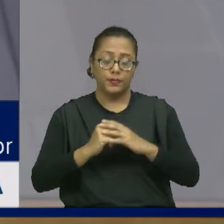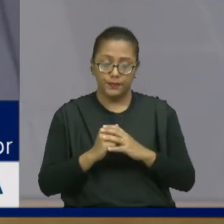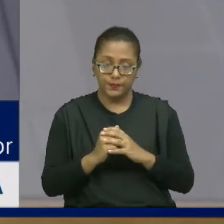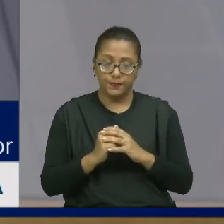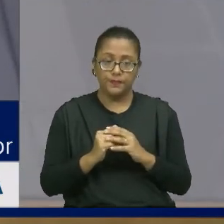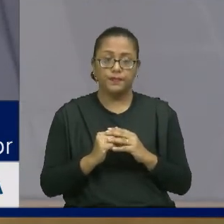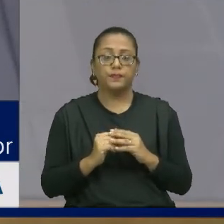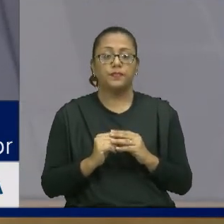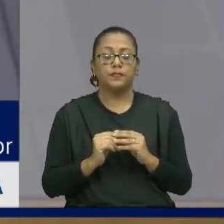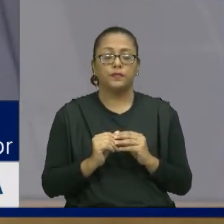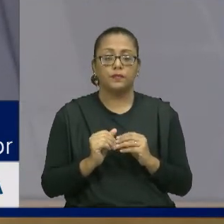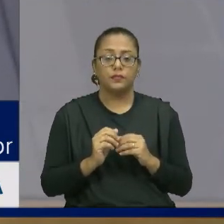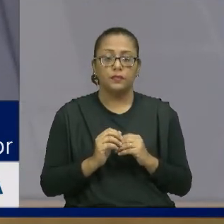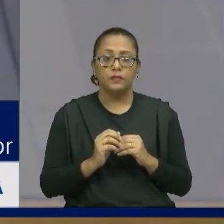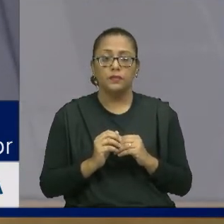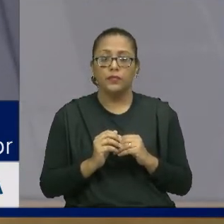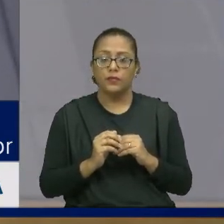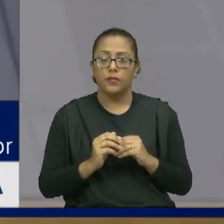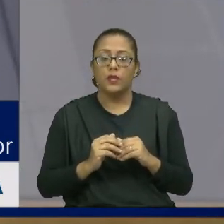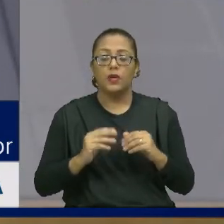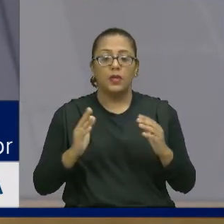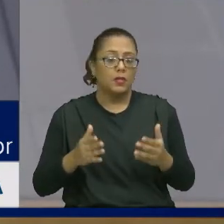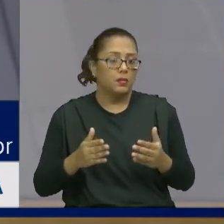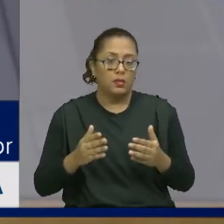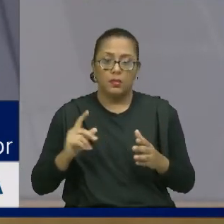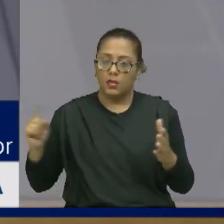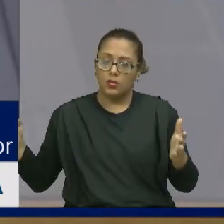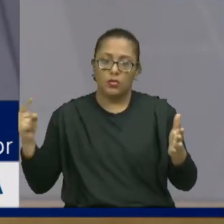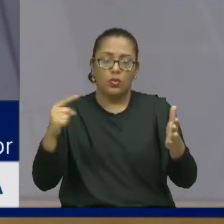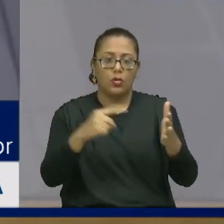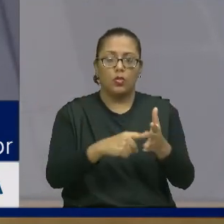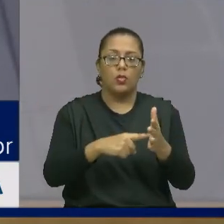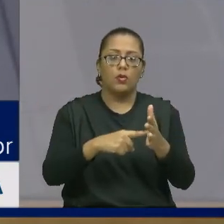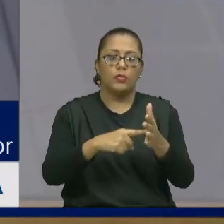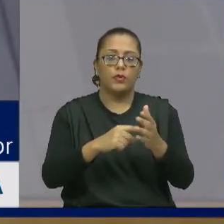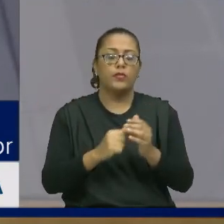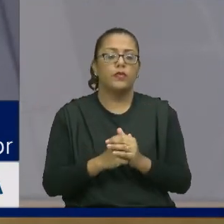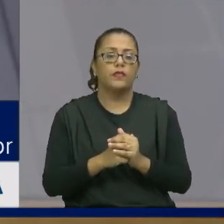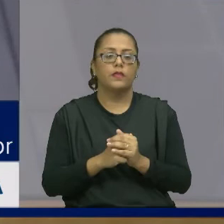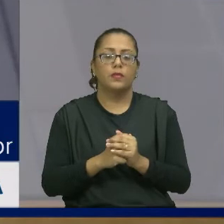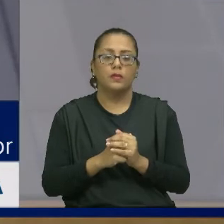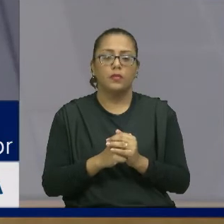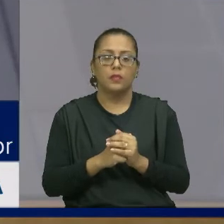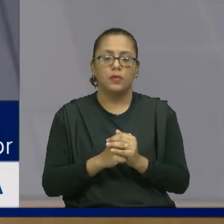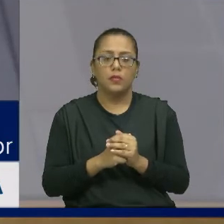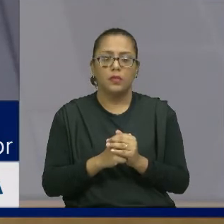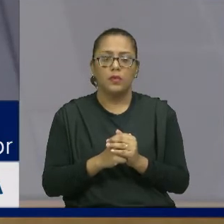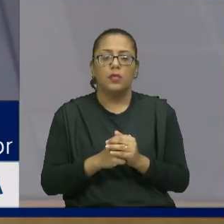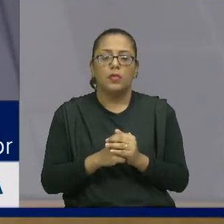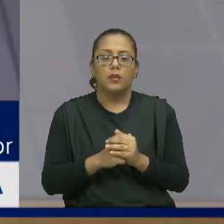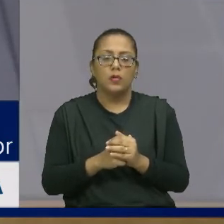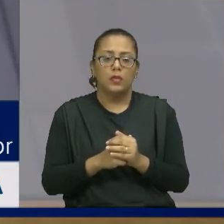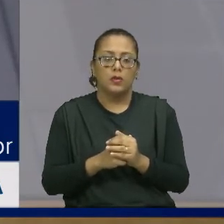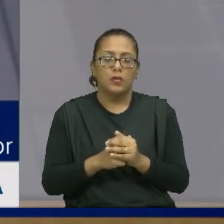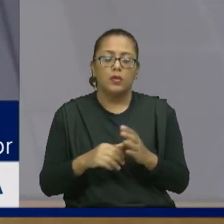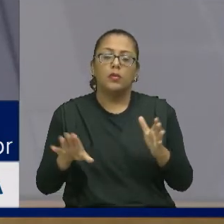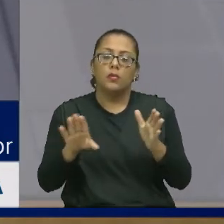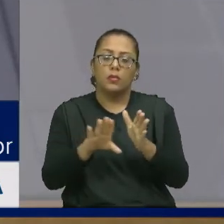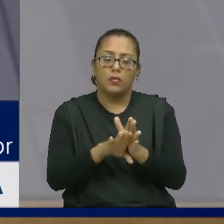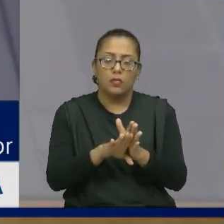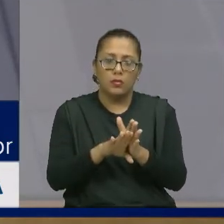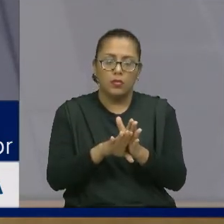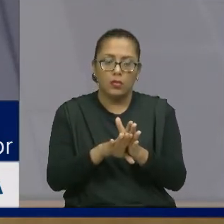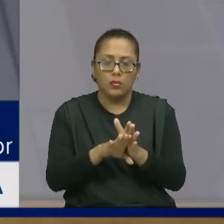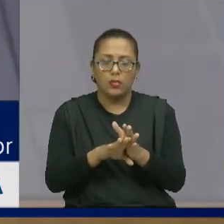precisarem de dezenas de parecer para decidir o processo. O último anexo, abaixo tecemos